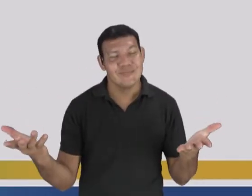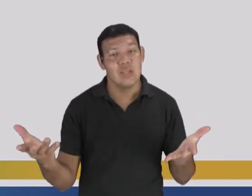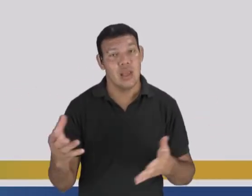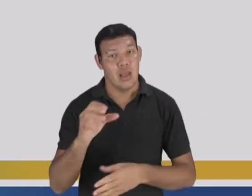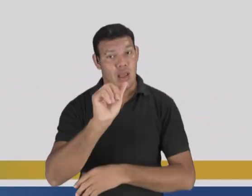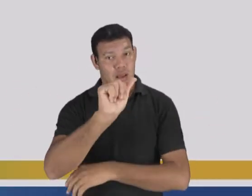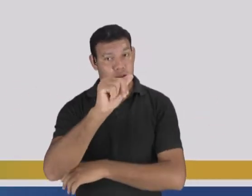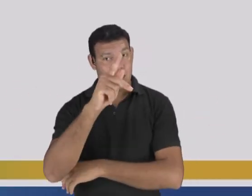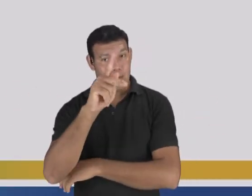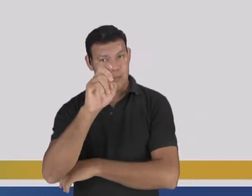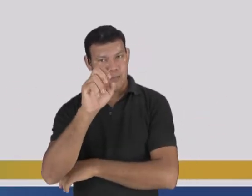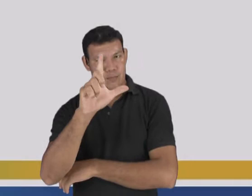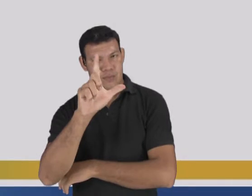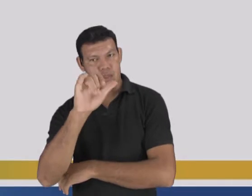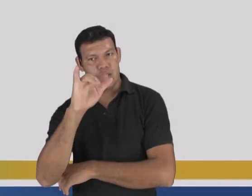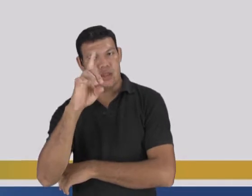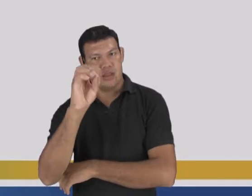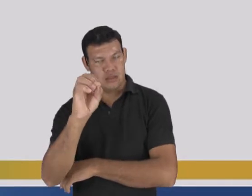em espanhol.